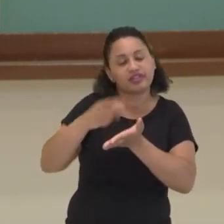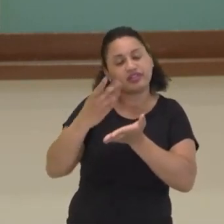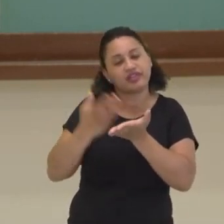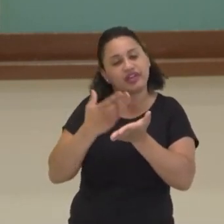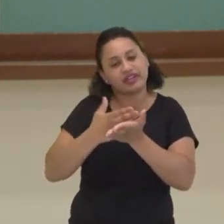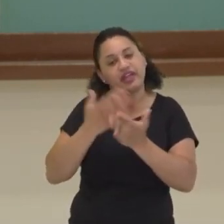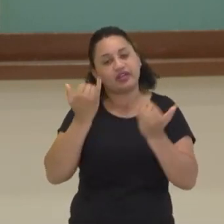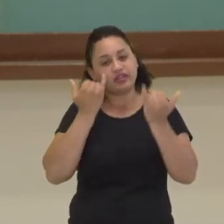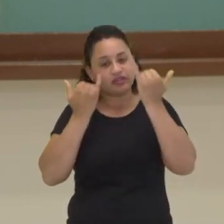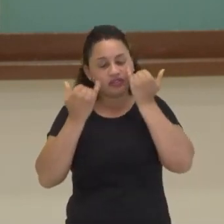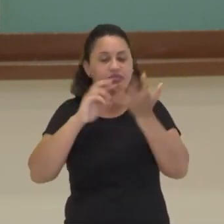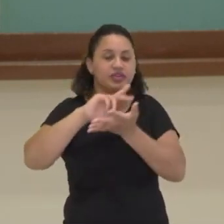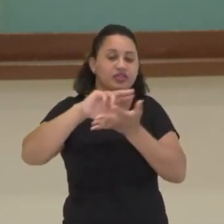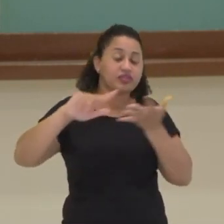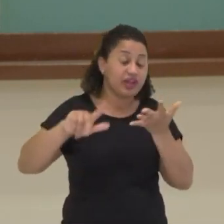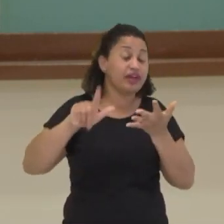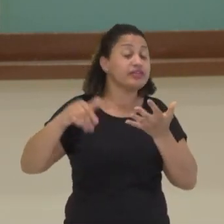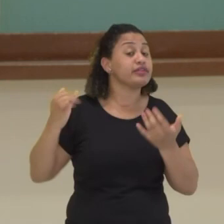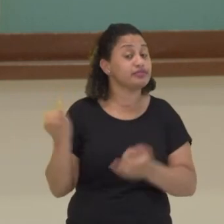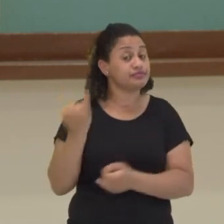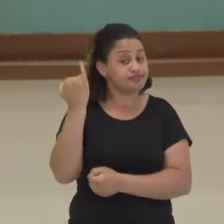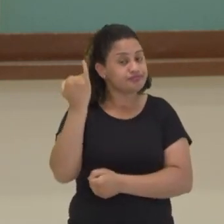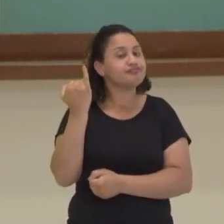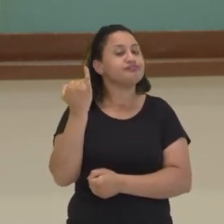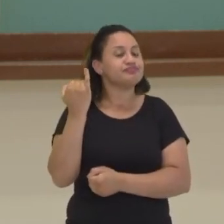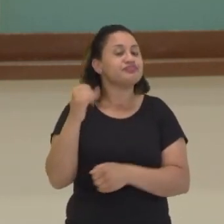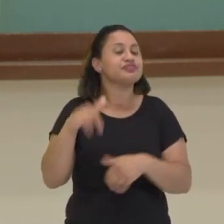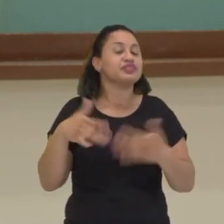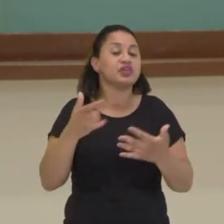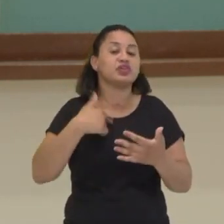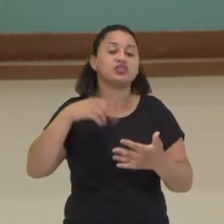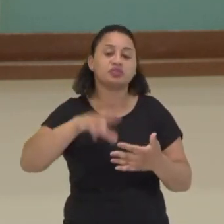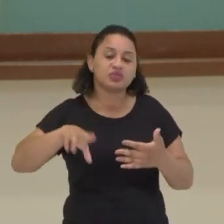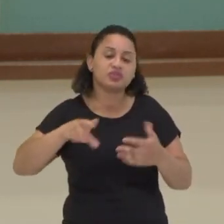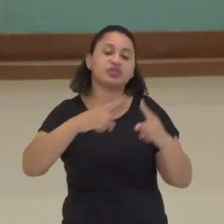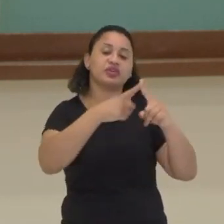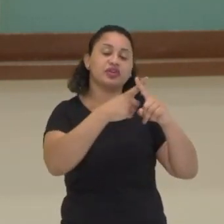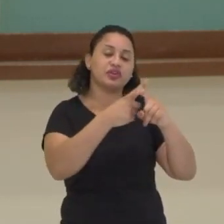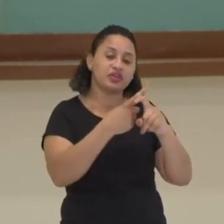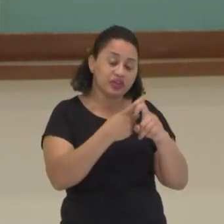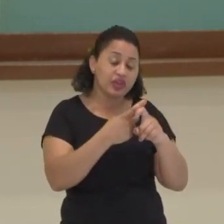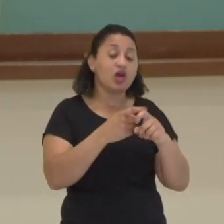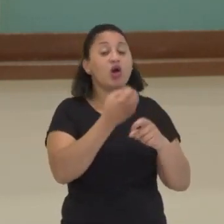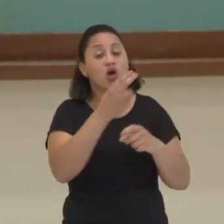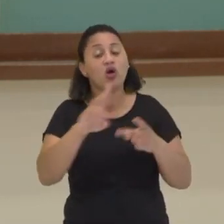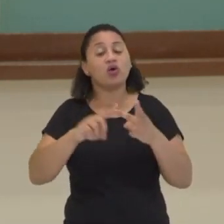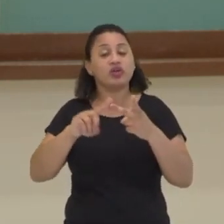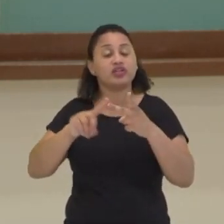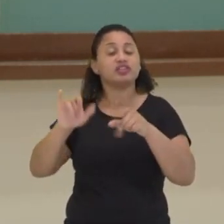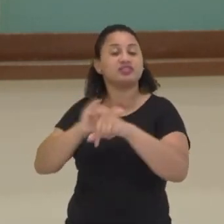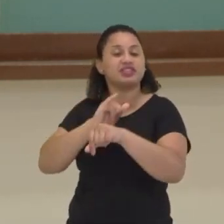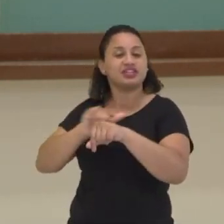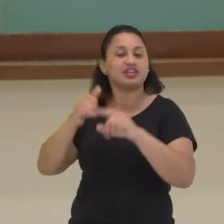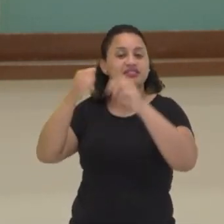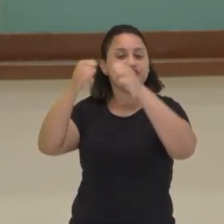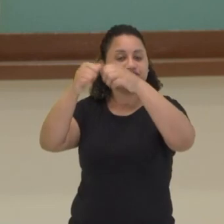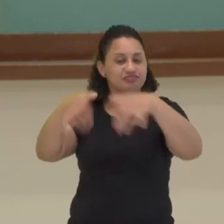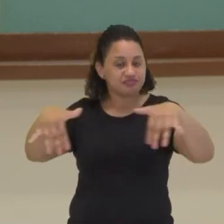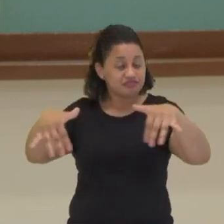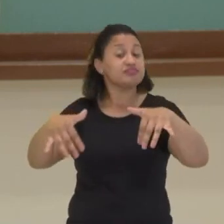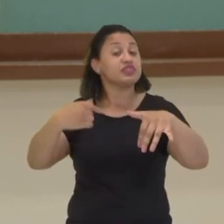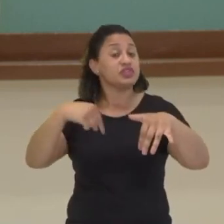que forma eu posso ir em determinada cidade, né? Eu posso ver essas possibilidades também, tá,